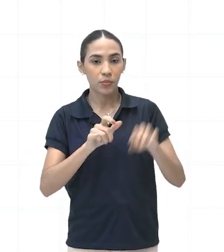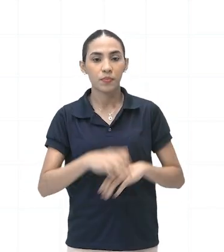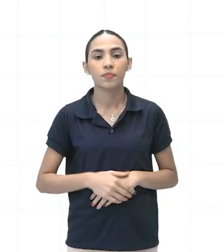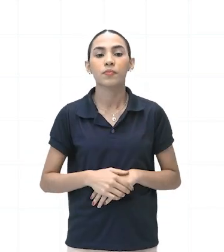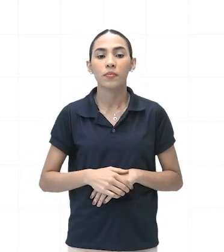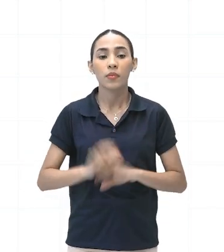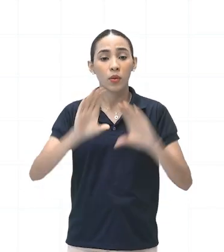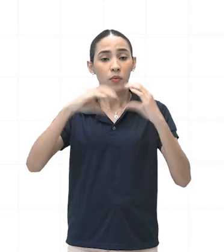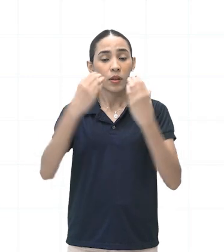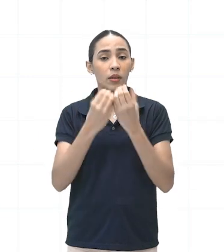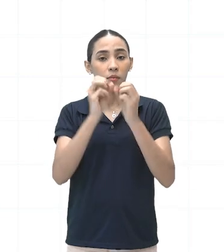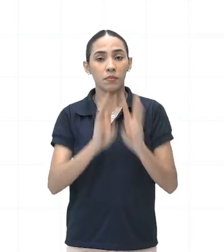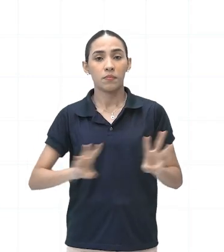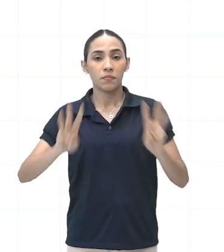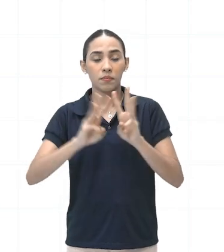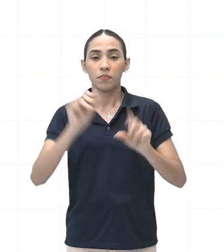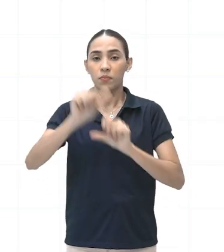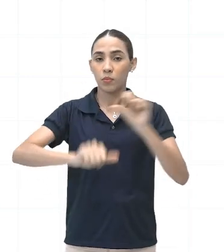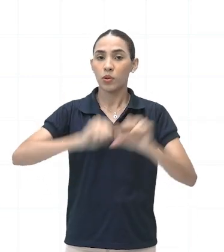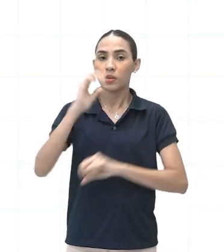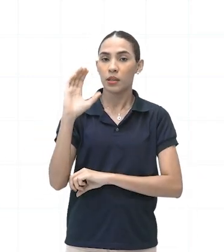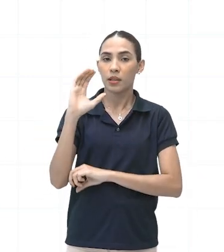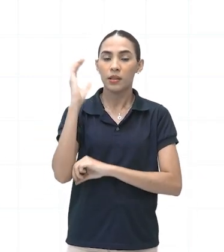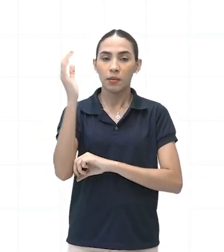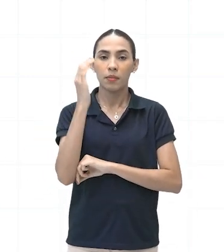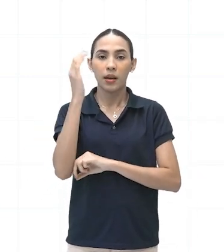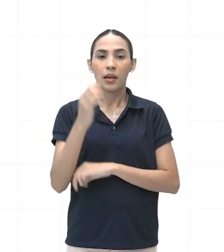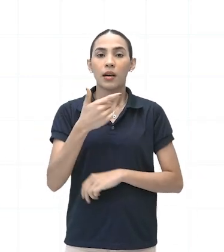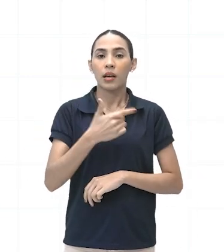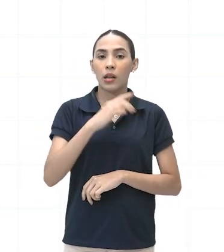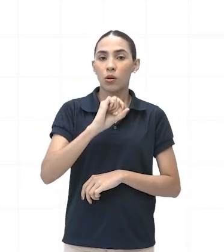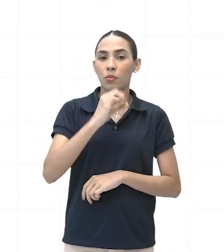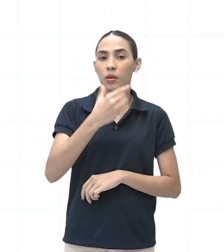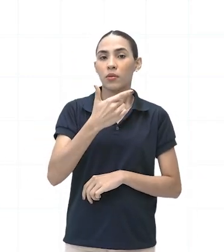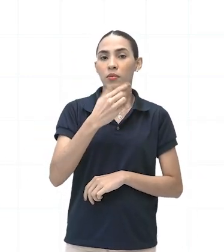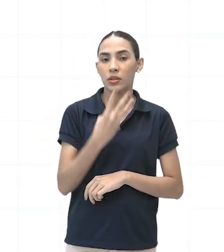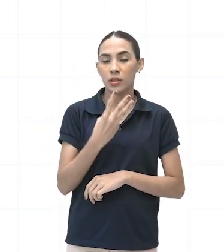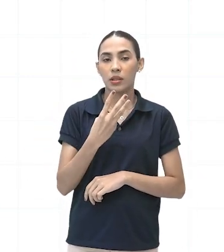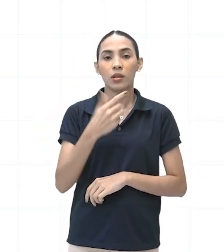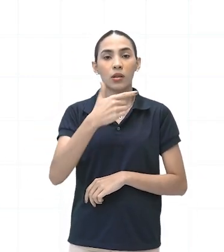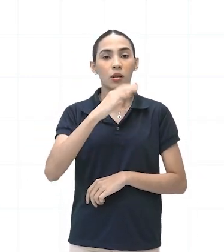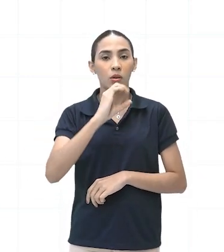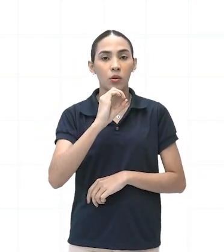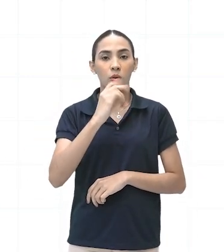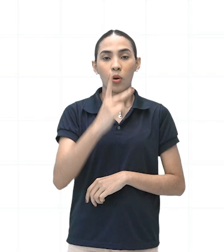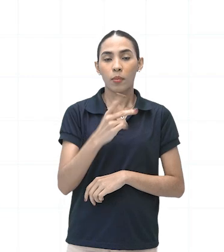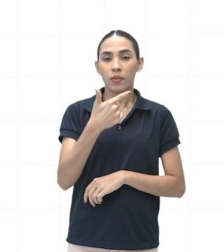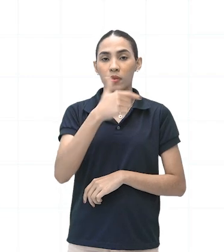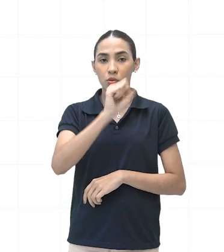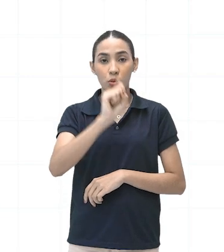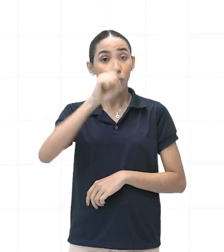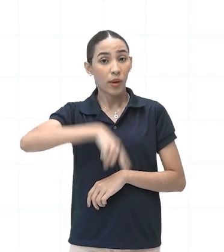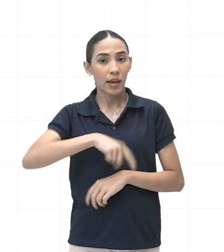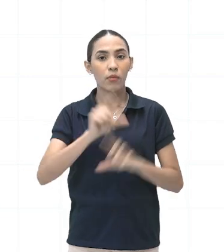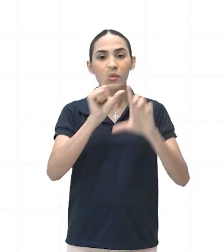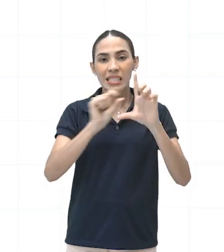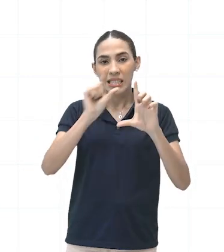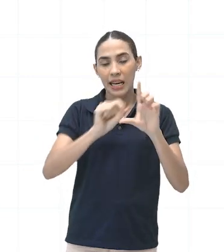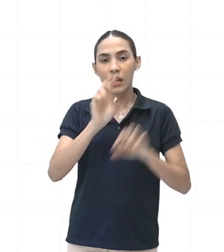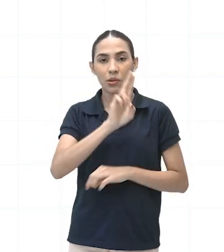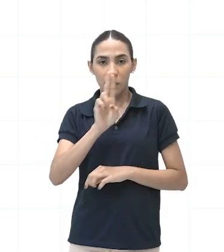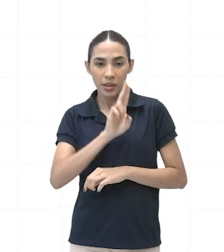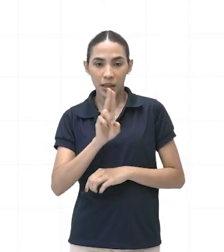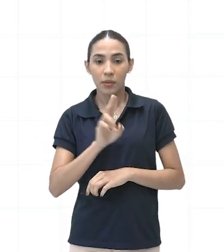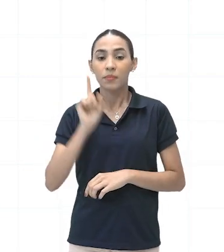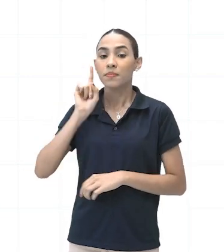das Nações Unidas sobre Mudanças Climáticas de 2023, COP28, é o nosso sintagma nominal. Então, destacando